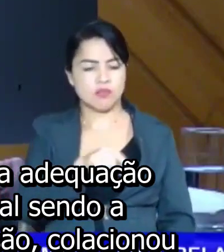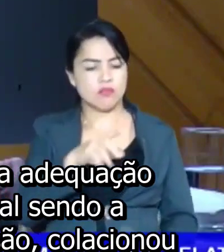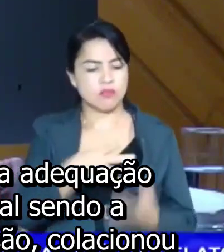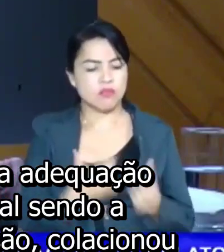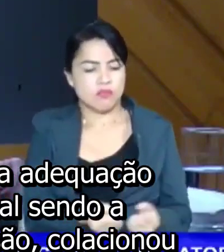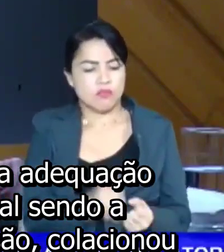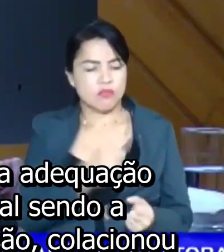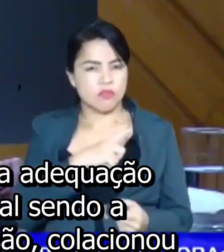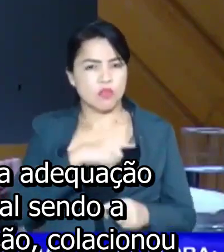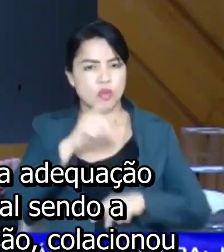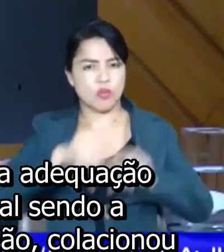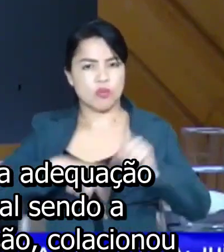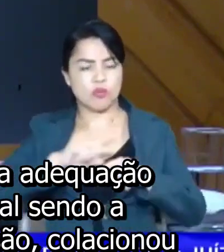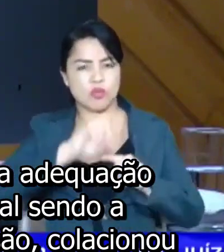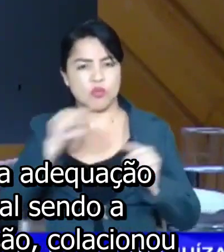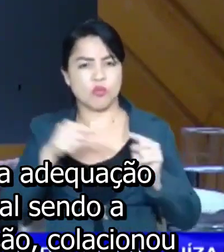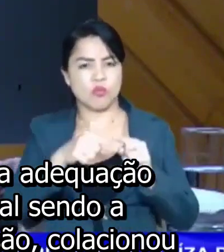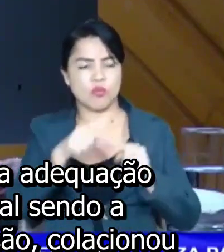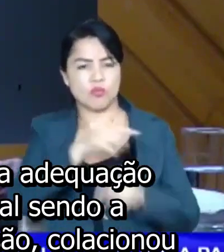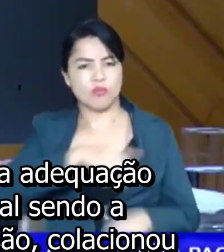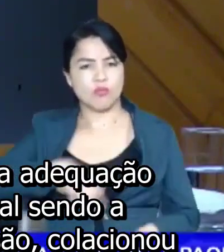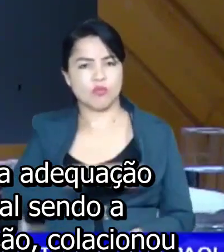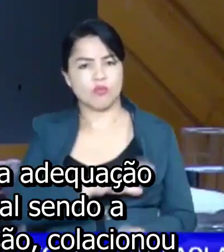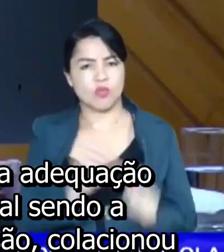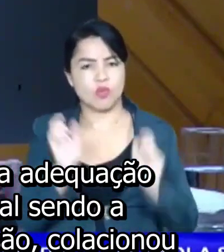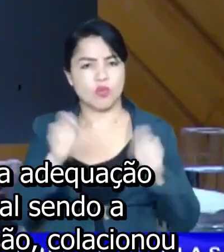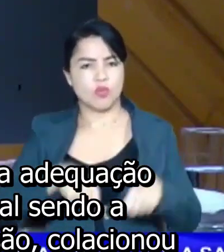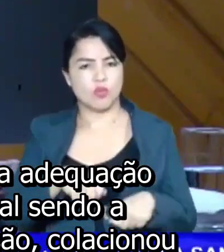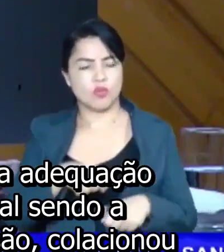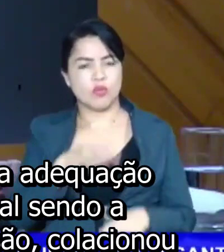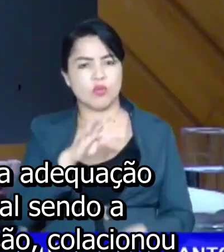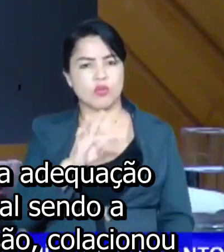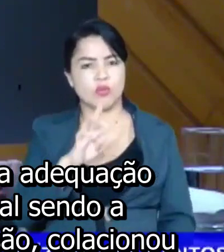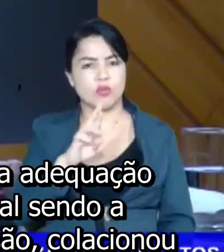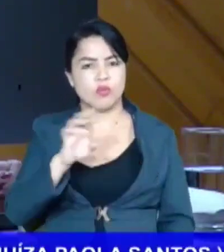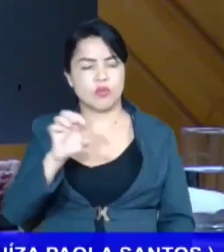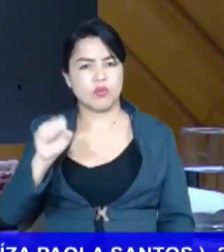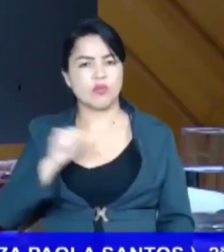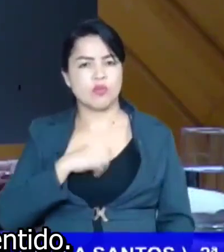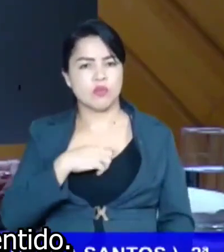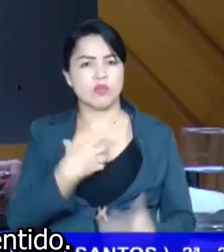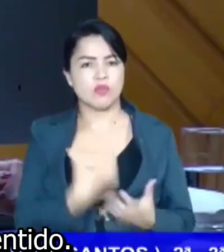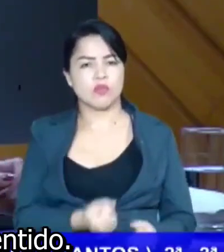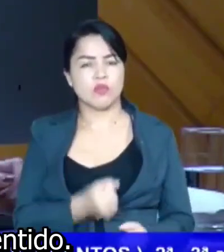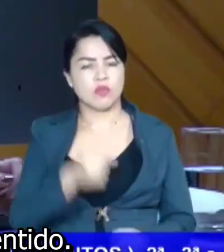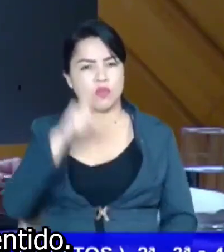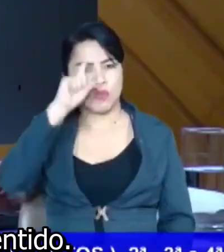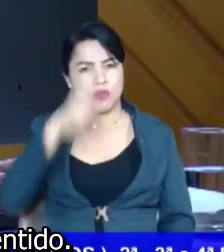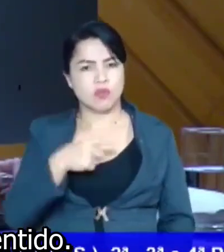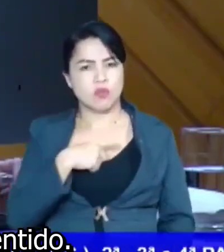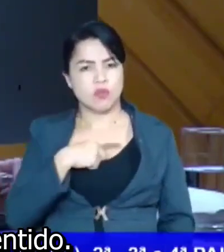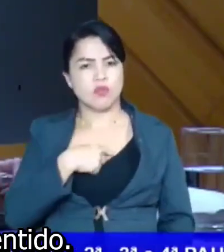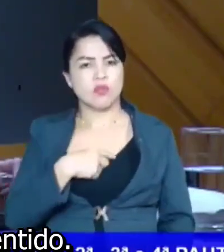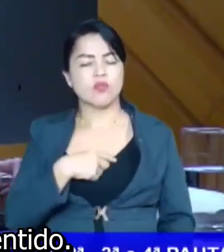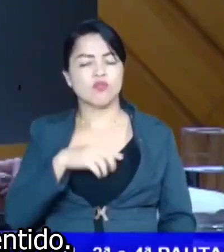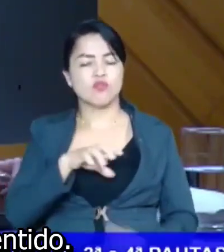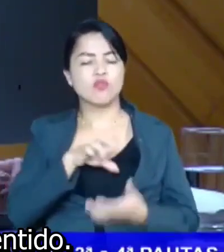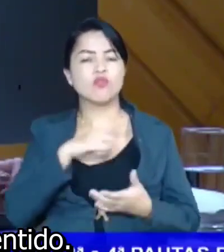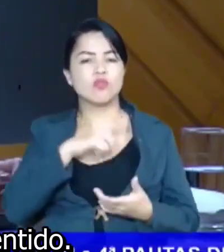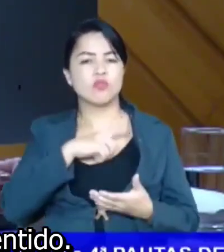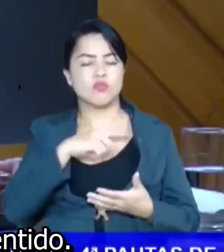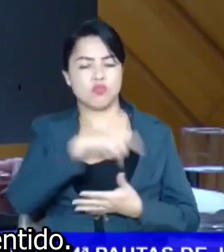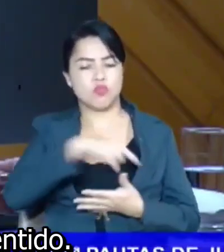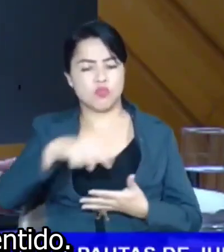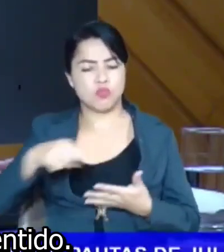objeto acordo regional, sendo a competência para julgamento do TRE que proferiu a decisão. Colacionou alguns entendimentos da Corte Superior